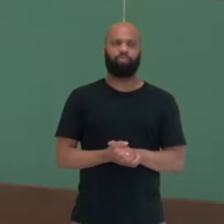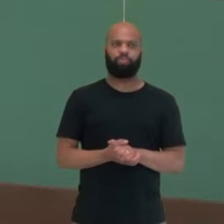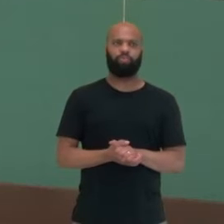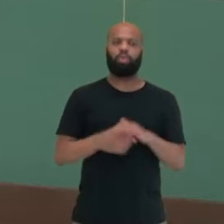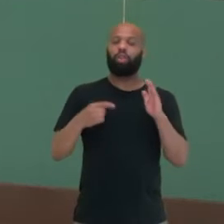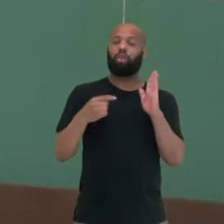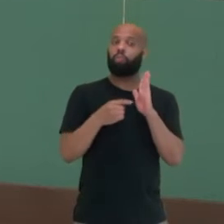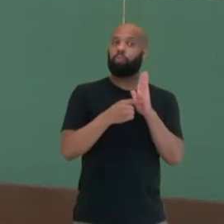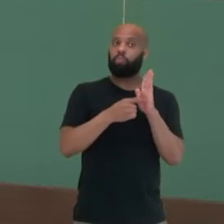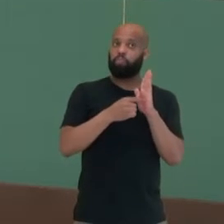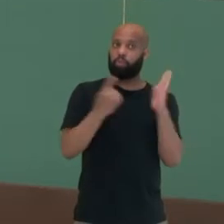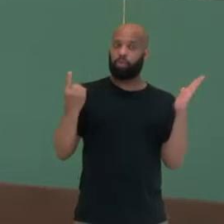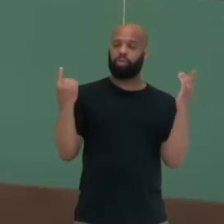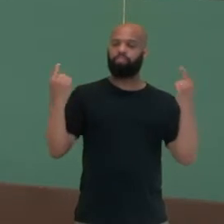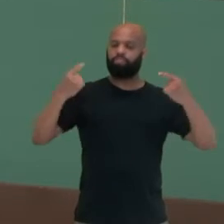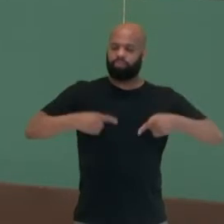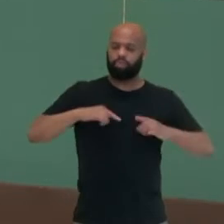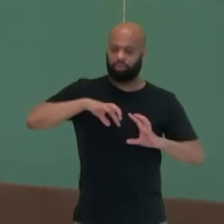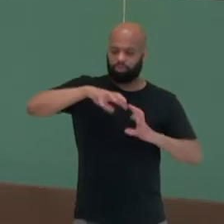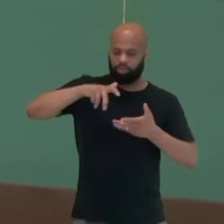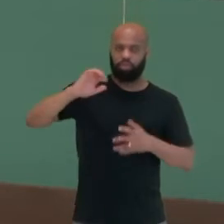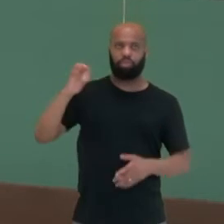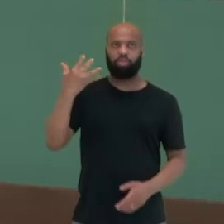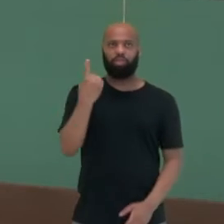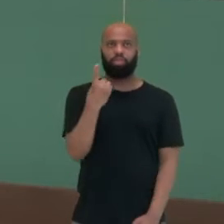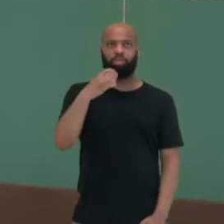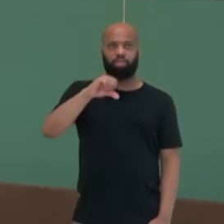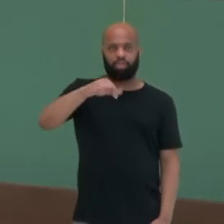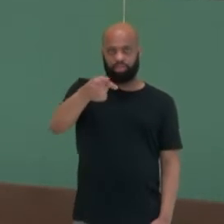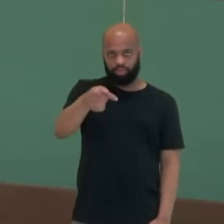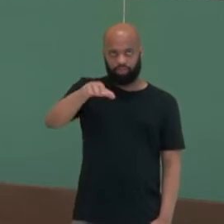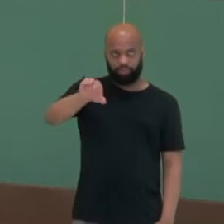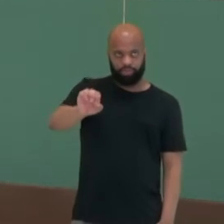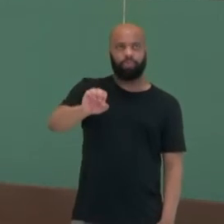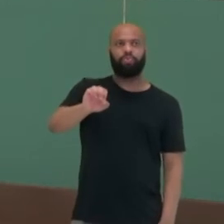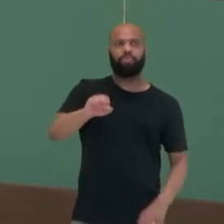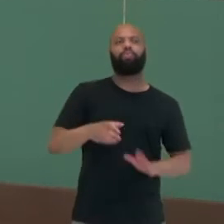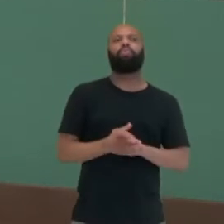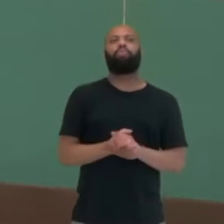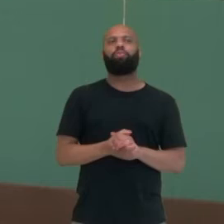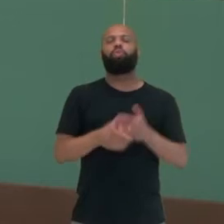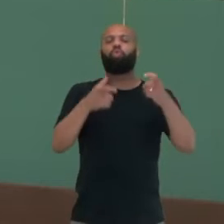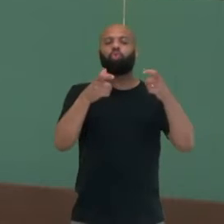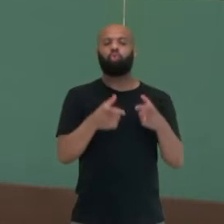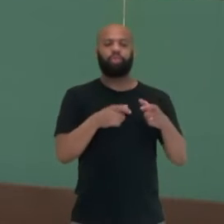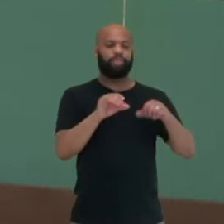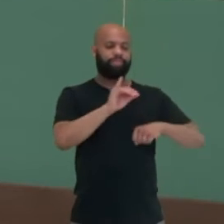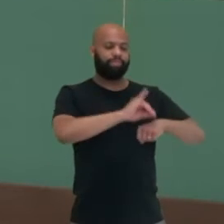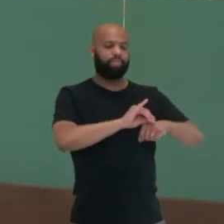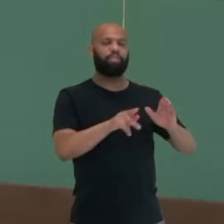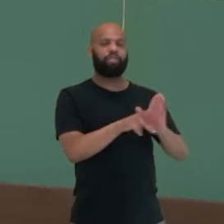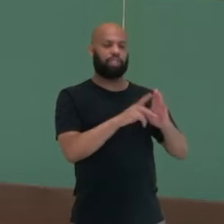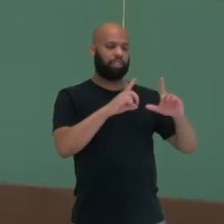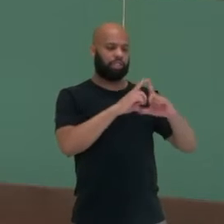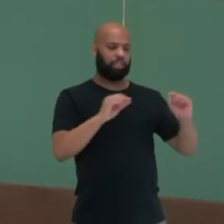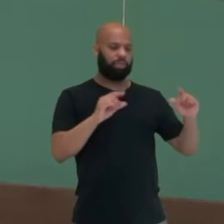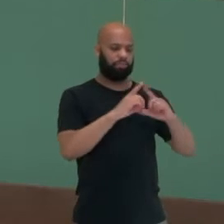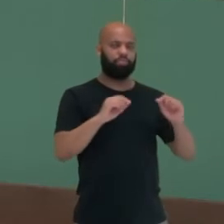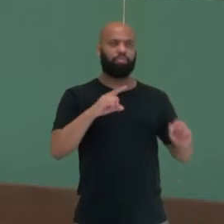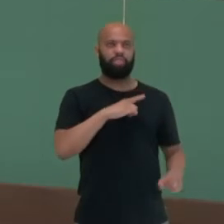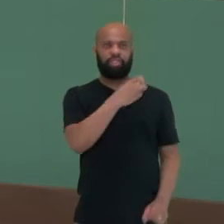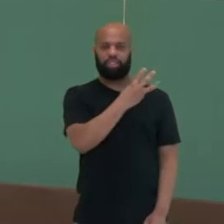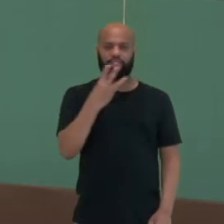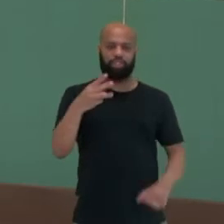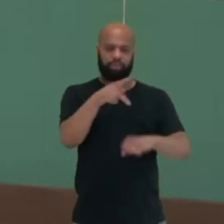O primeiro campeonato mundial de karatê foi realizado em 1970 em Tóquio, no Japão, com a participação de